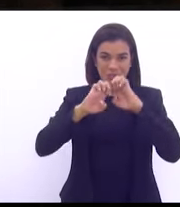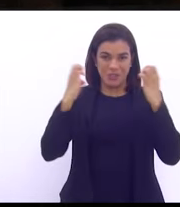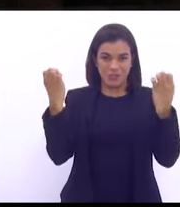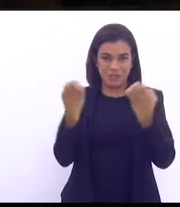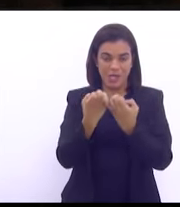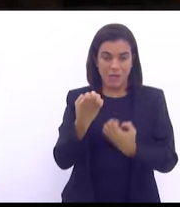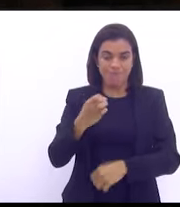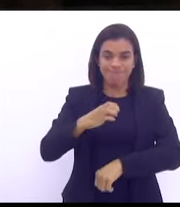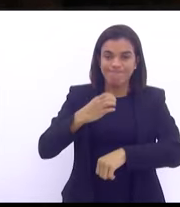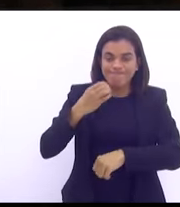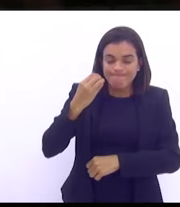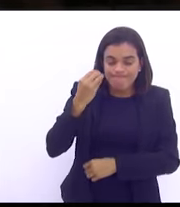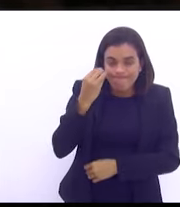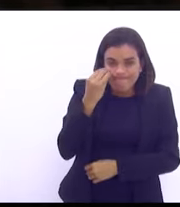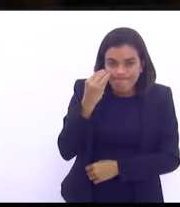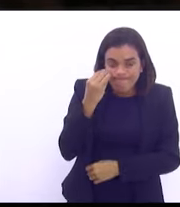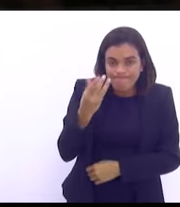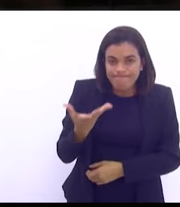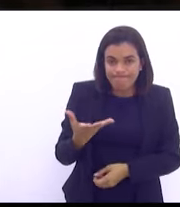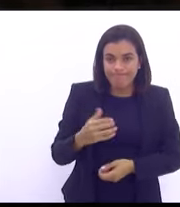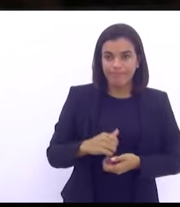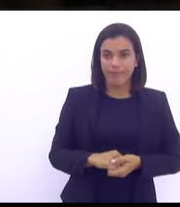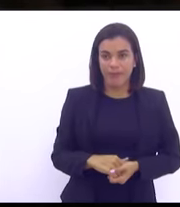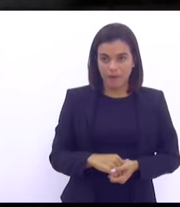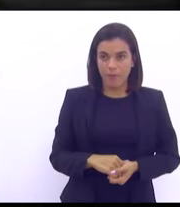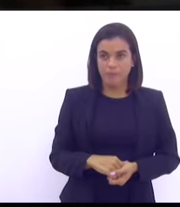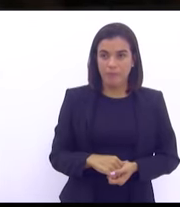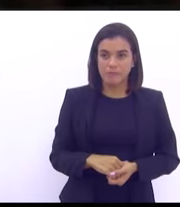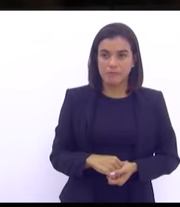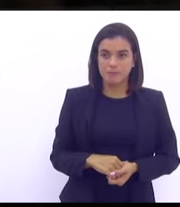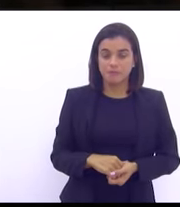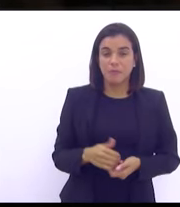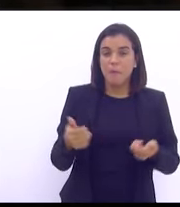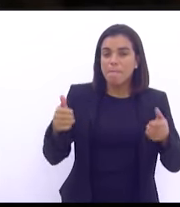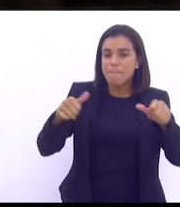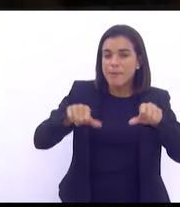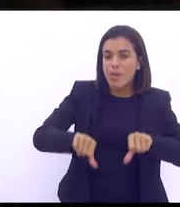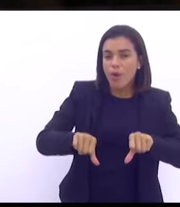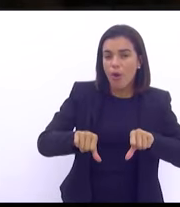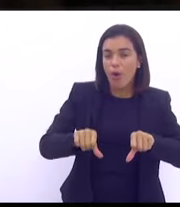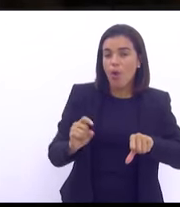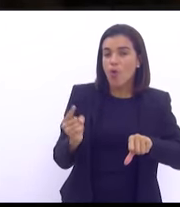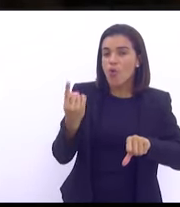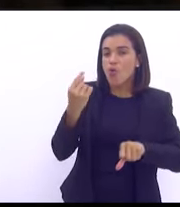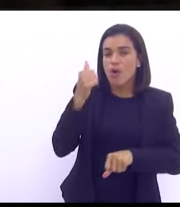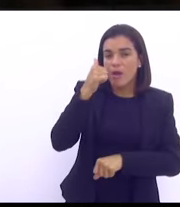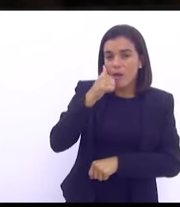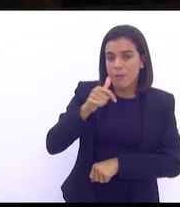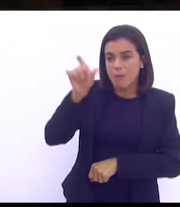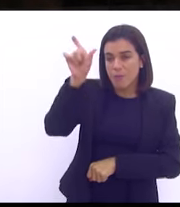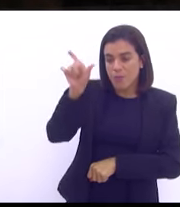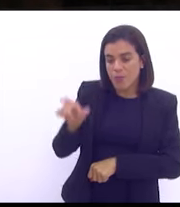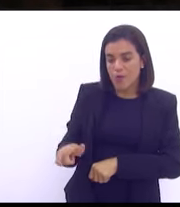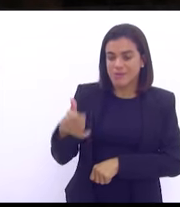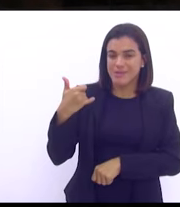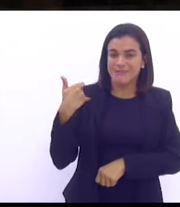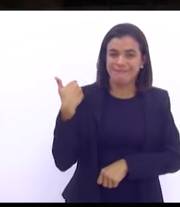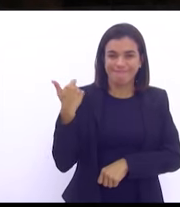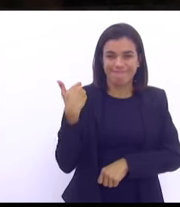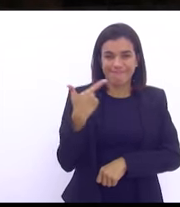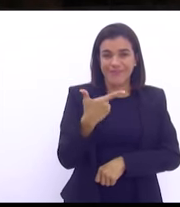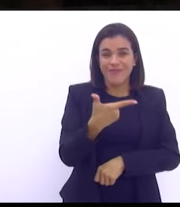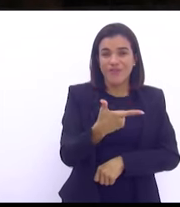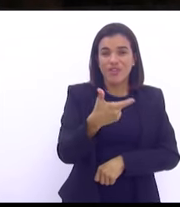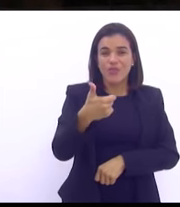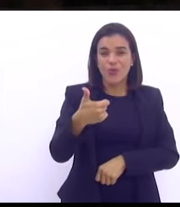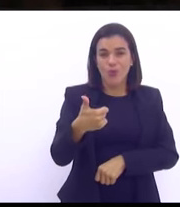viveram. E pior disso é que uma moça de apenas